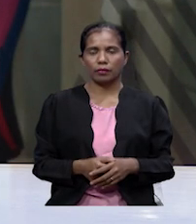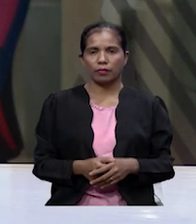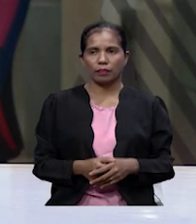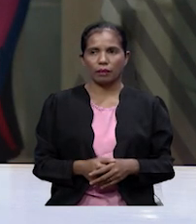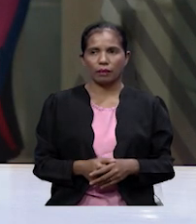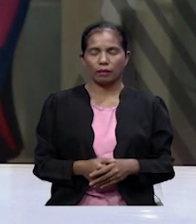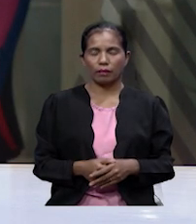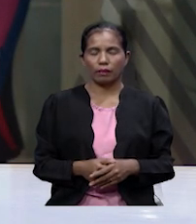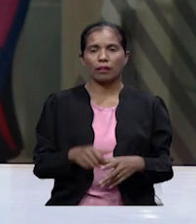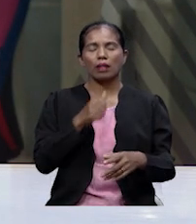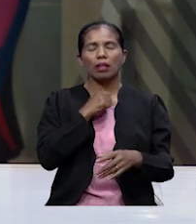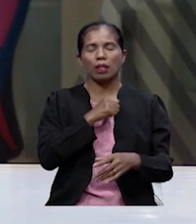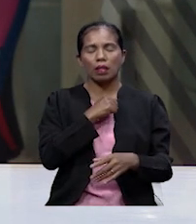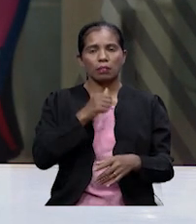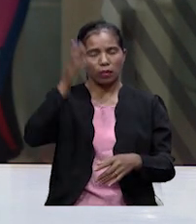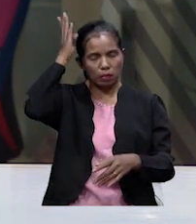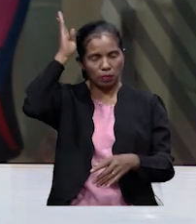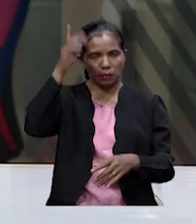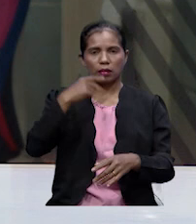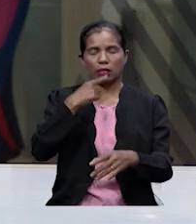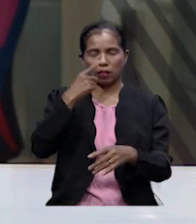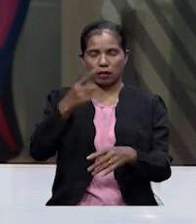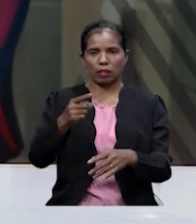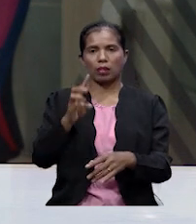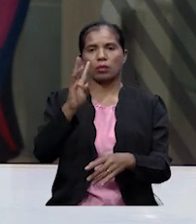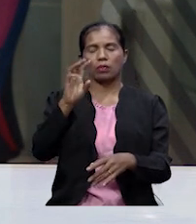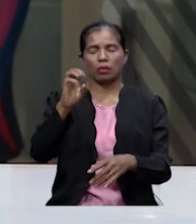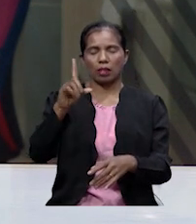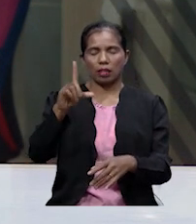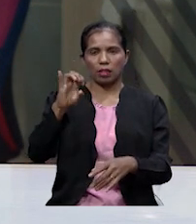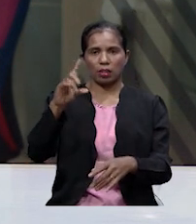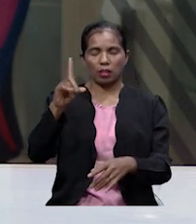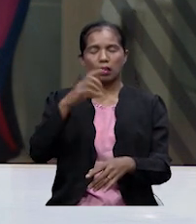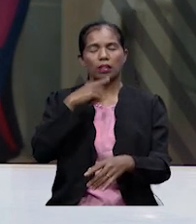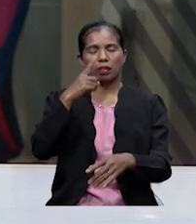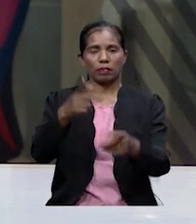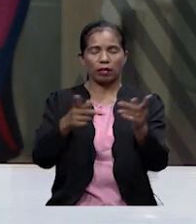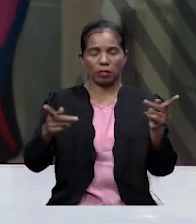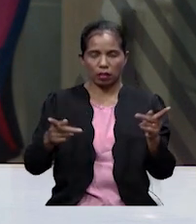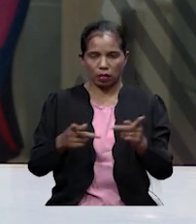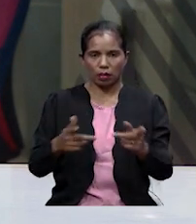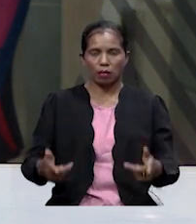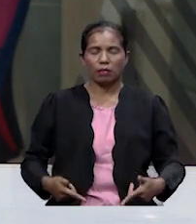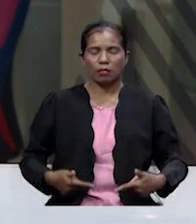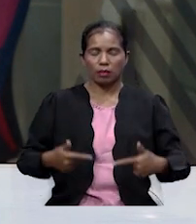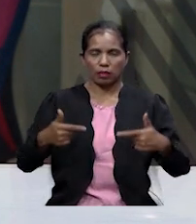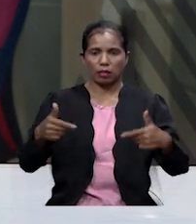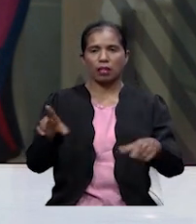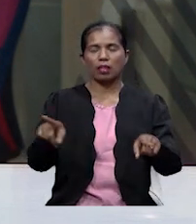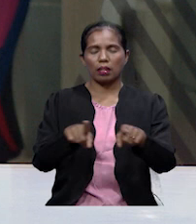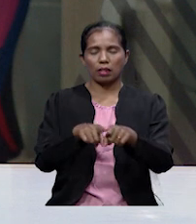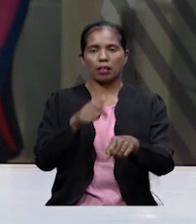Dom Virgil do Carmo da Silva HDB reconhece o Ailili Jona Nebe pertence a Baninia Vida Nudar a Mololek.